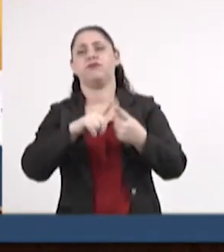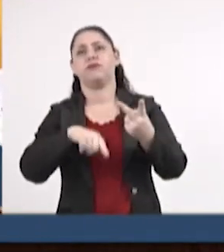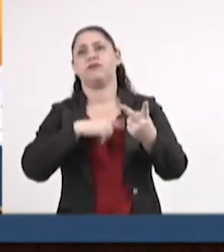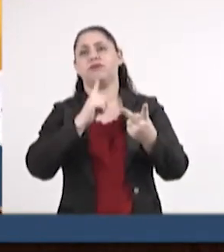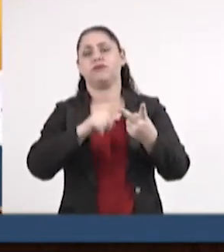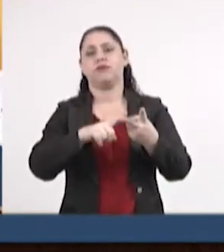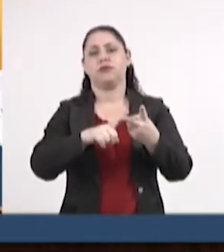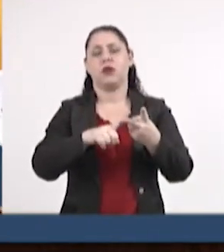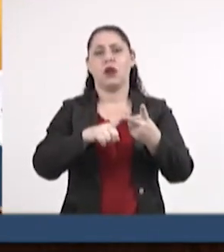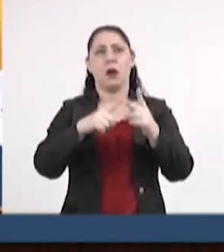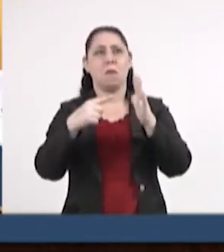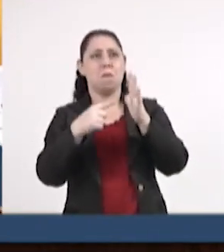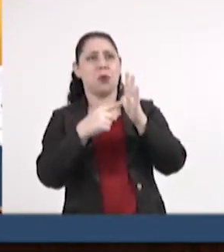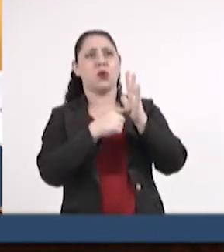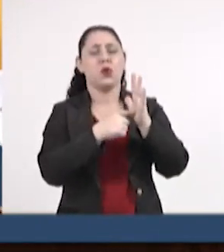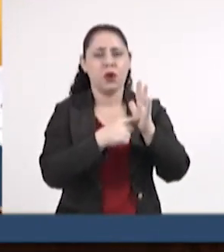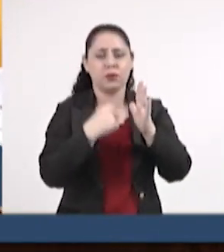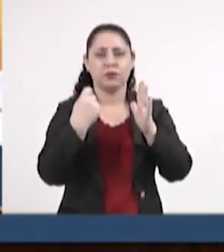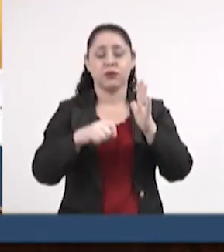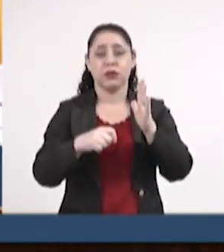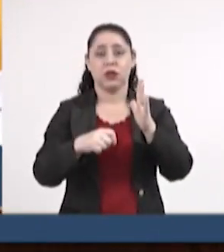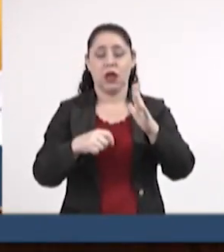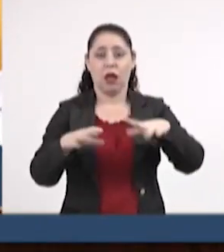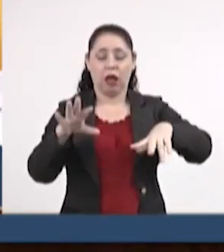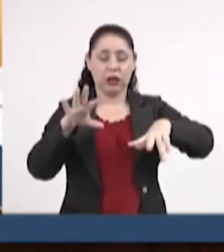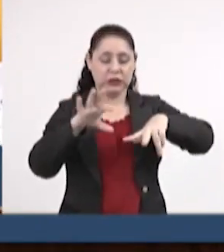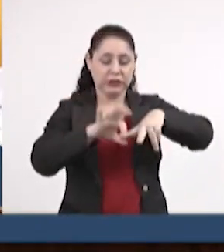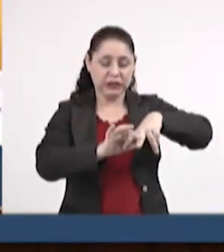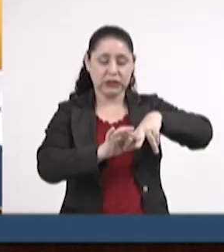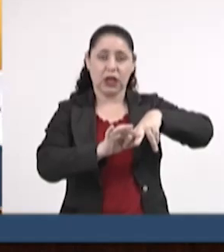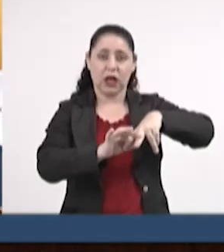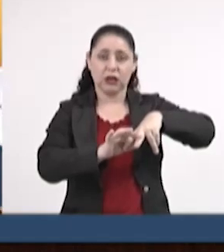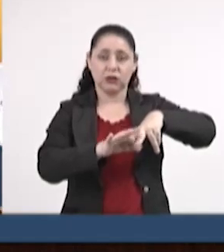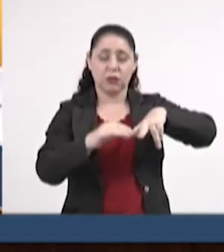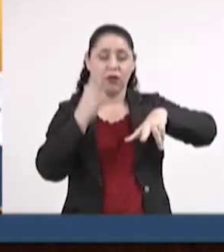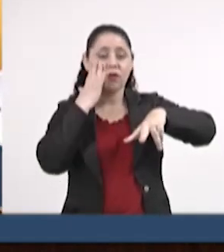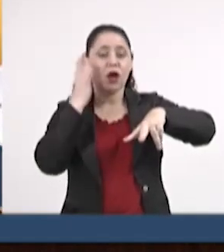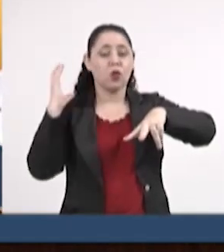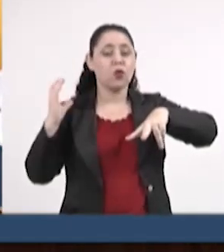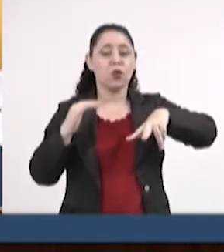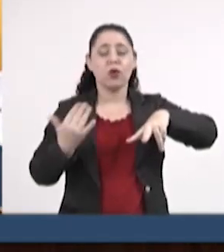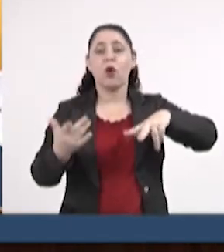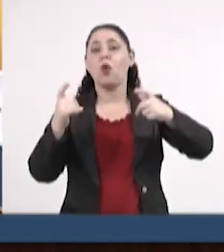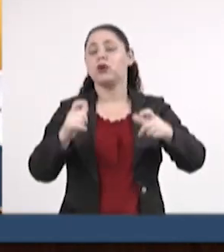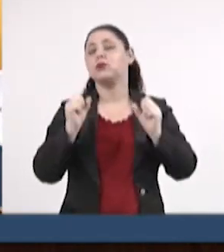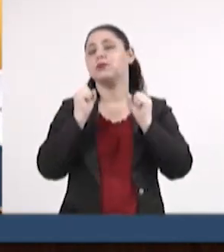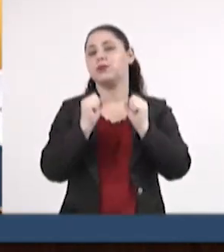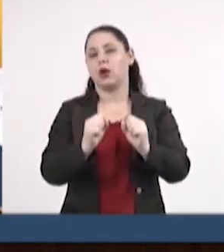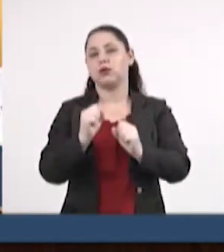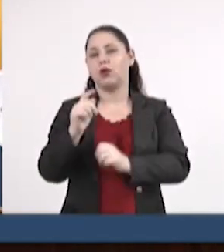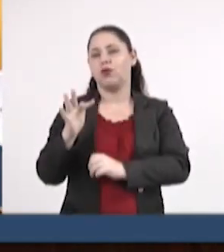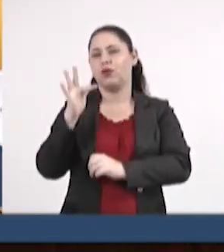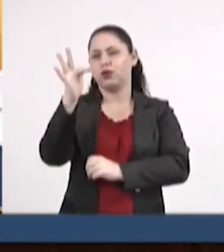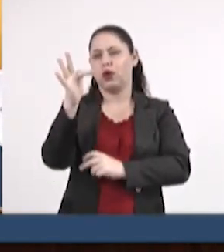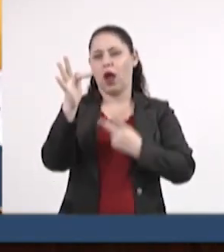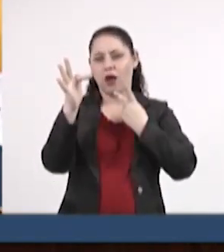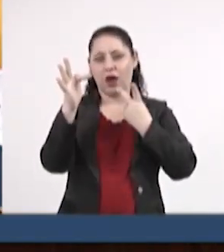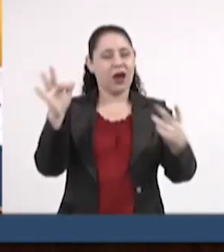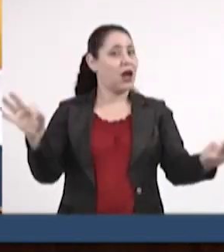de botão do pânico, de tornozeleira eletrônica, mas que a gente possa, de fato, um dia